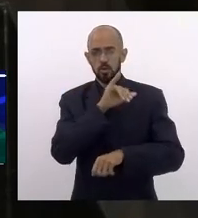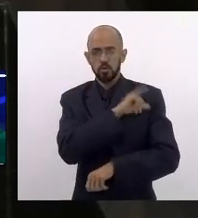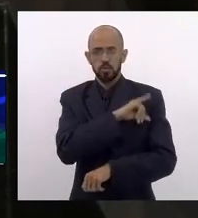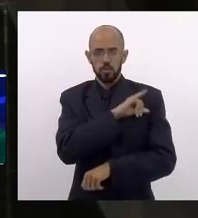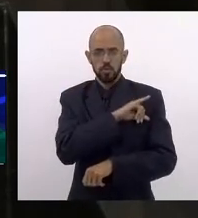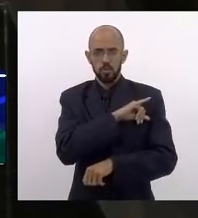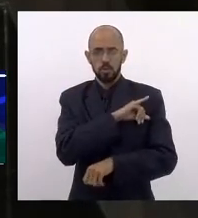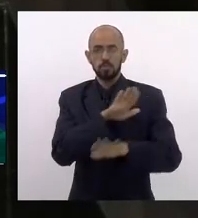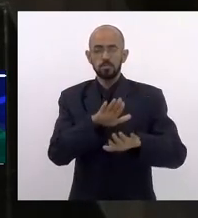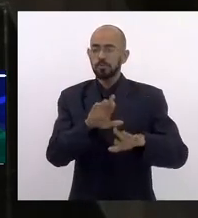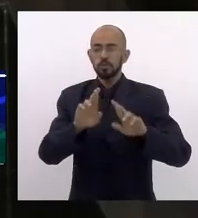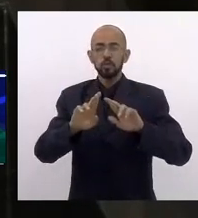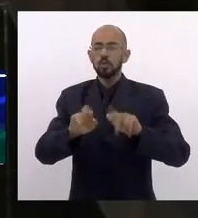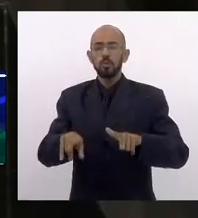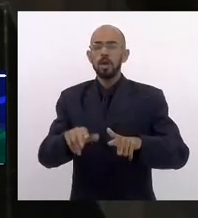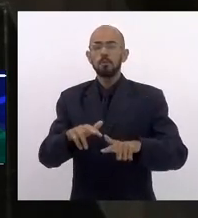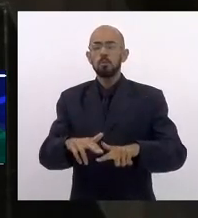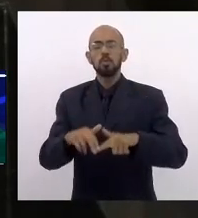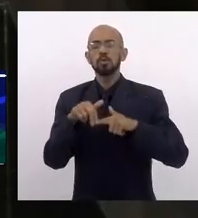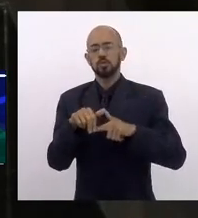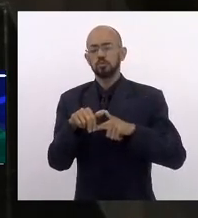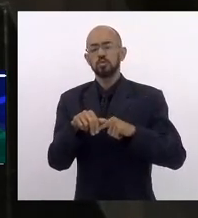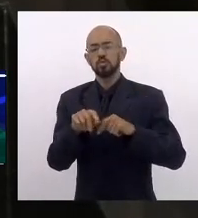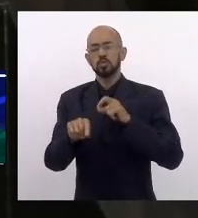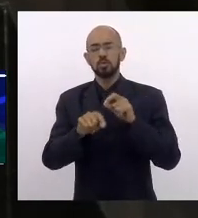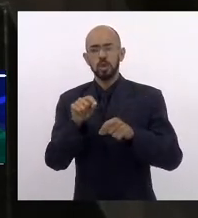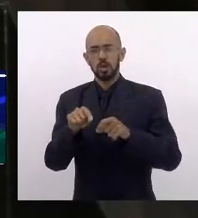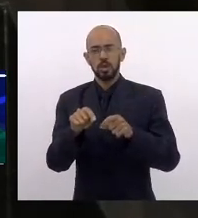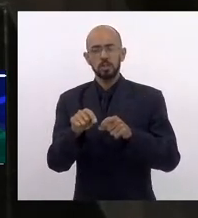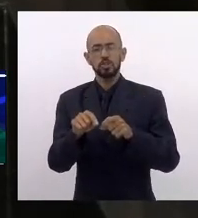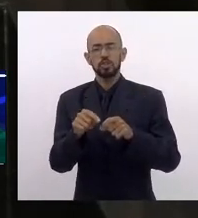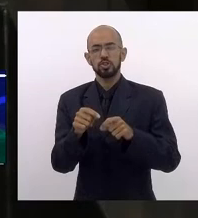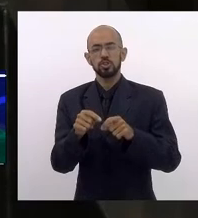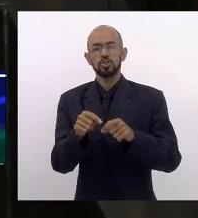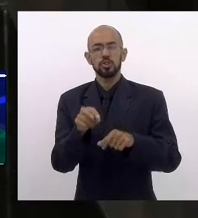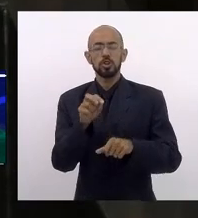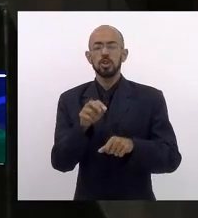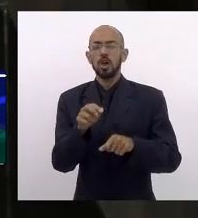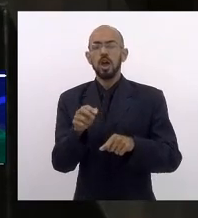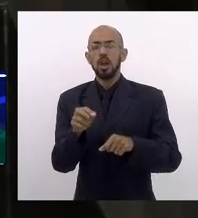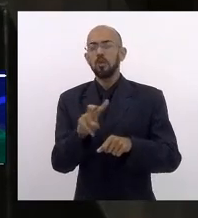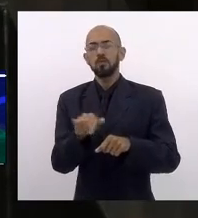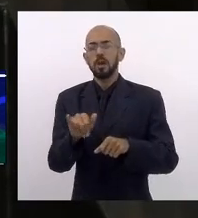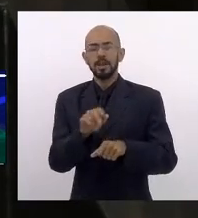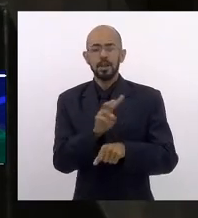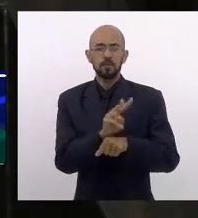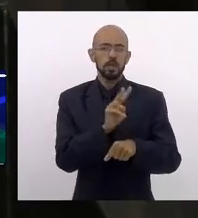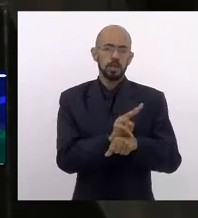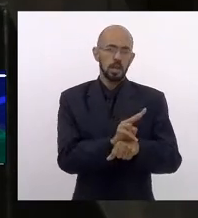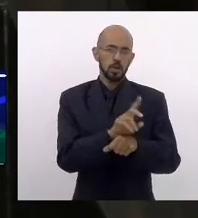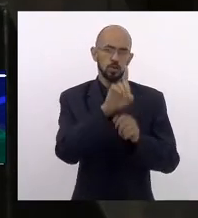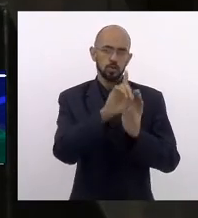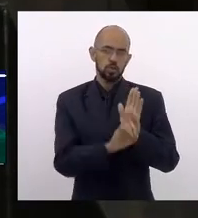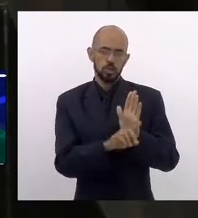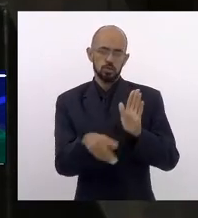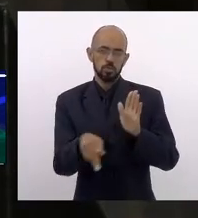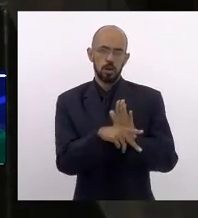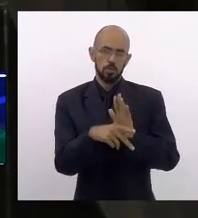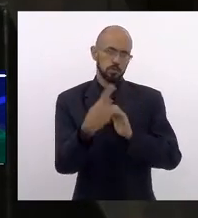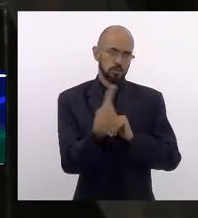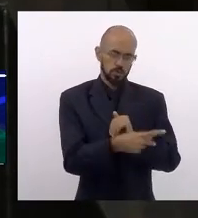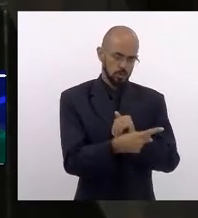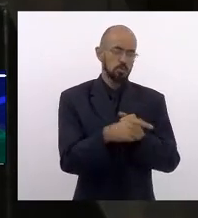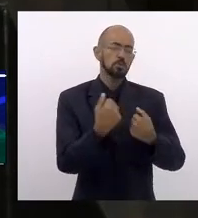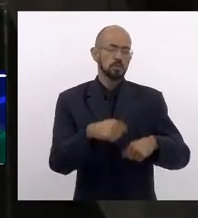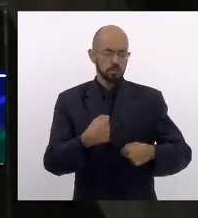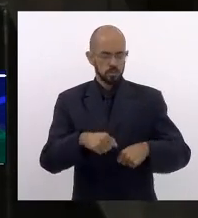e nem por isso se furtam de fazer o debate, defendendo direitos, vantagens ilegítimas que eles devem perceber como servidores